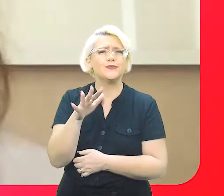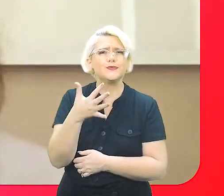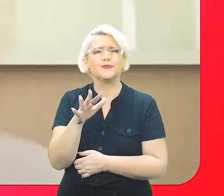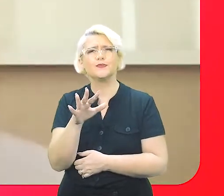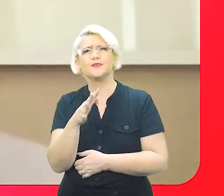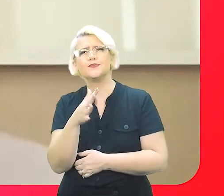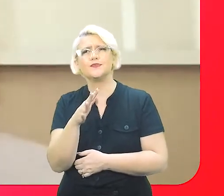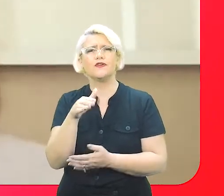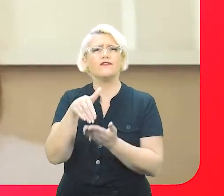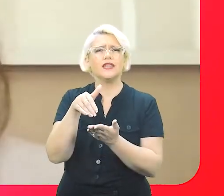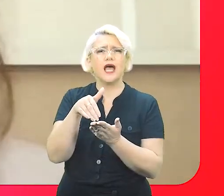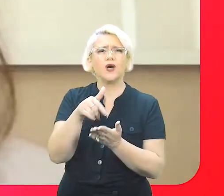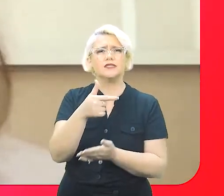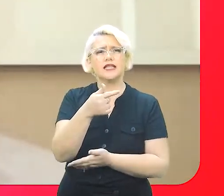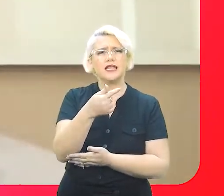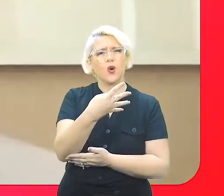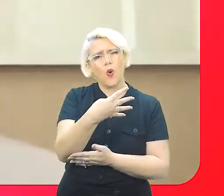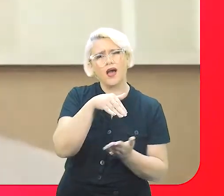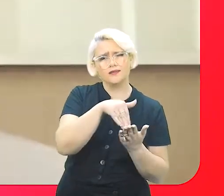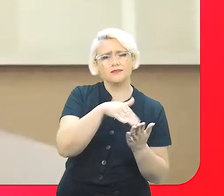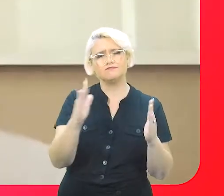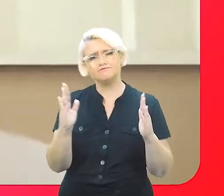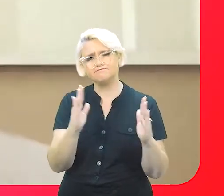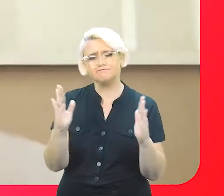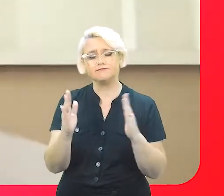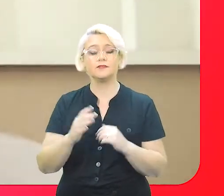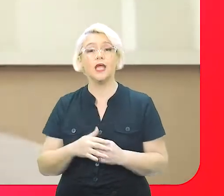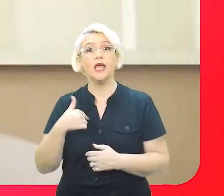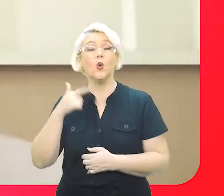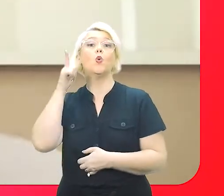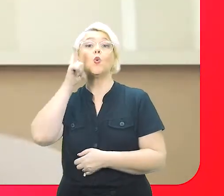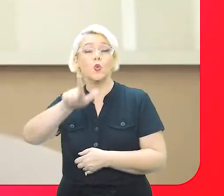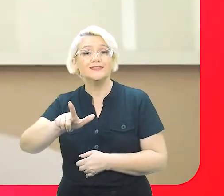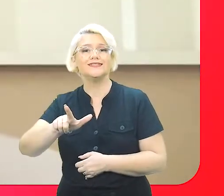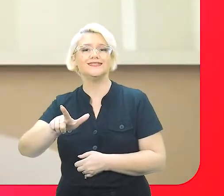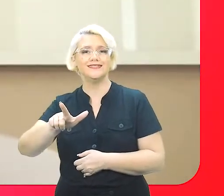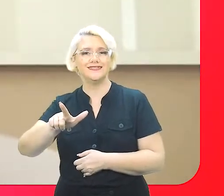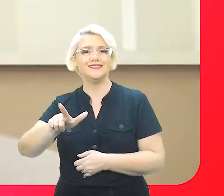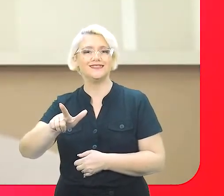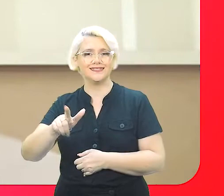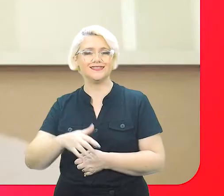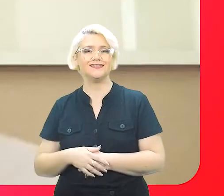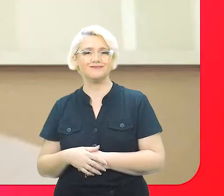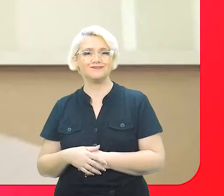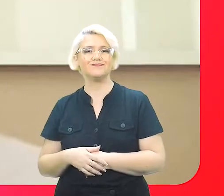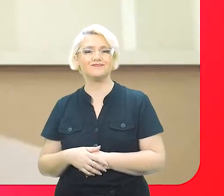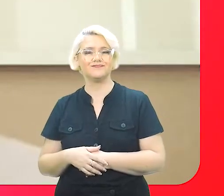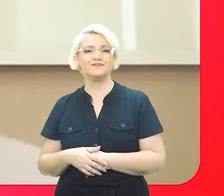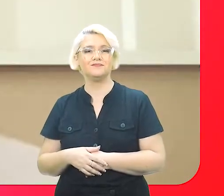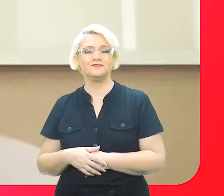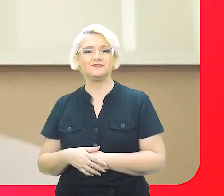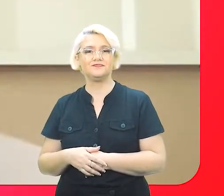1975, final de 74, eu consegui um